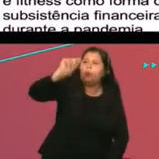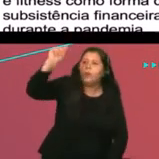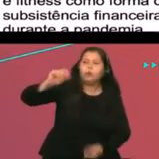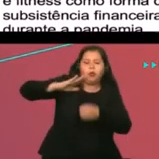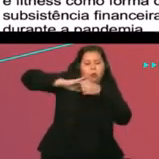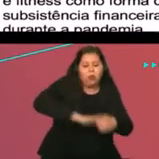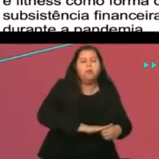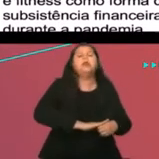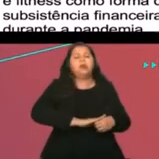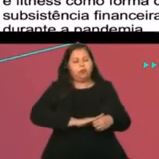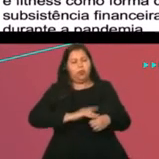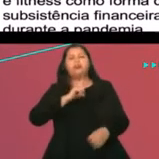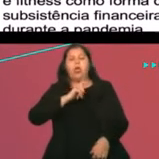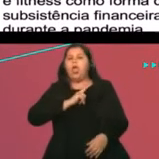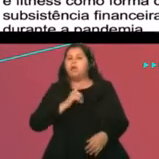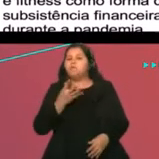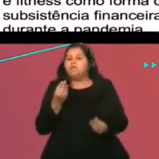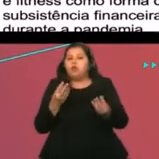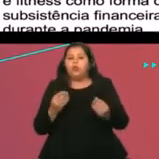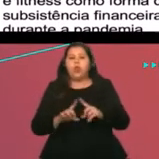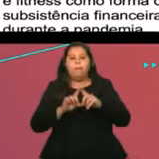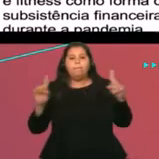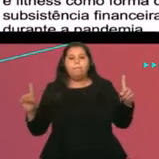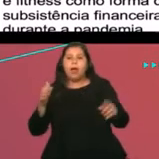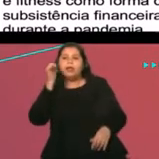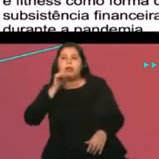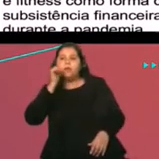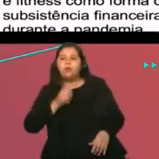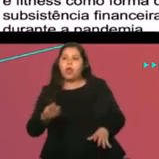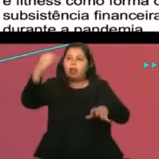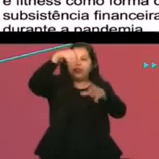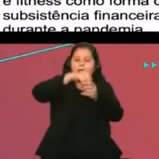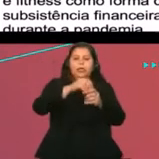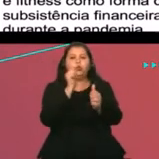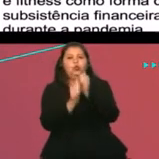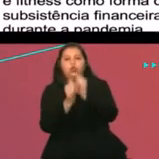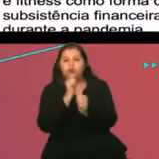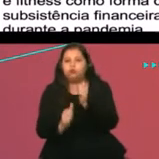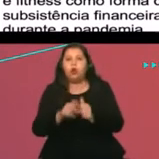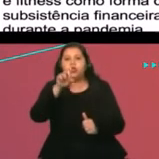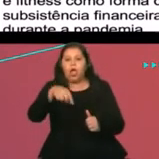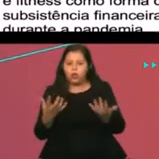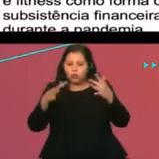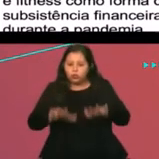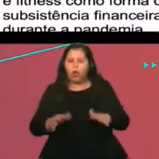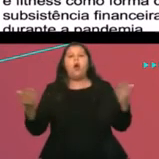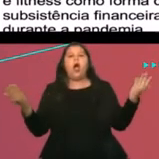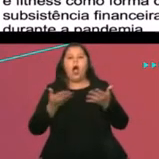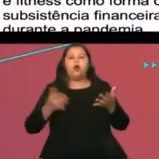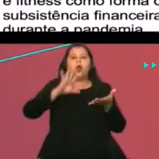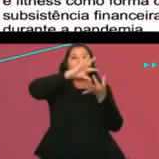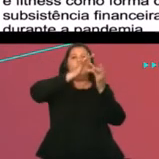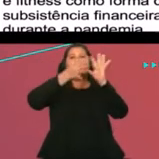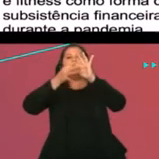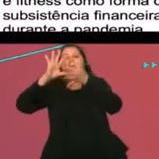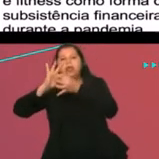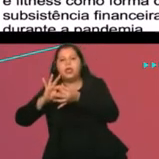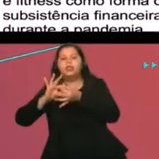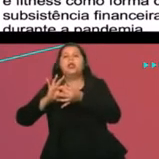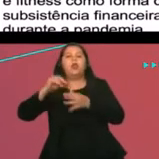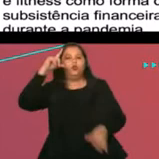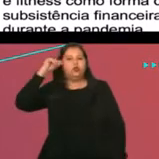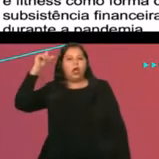qualquer forma é a mulher no esporte é uma história de inclusão nós tivemos agora nas Olimpíadas de Tóquio a primeira